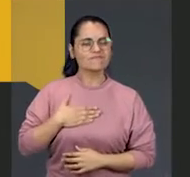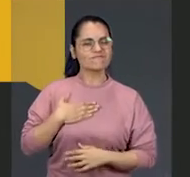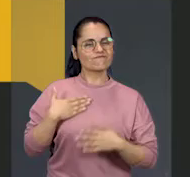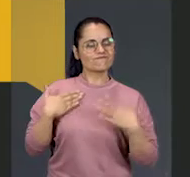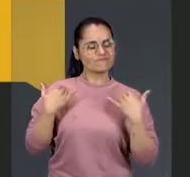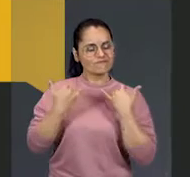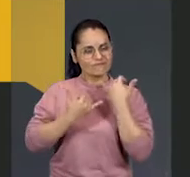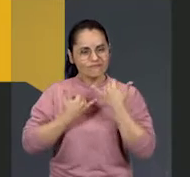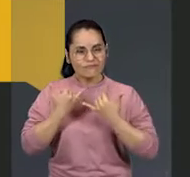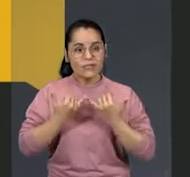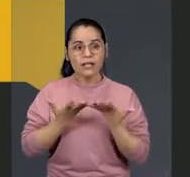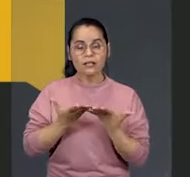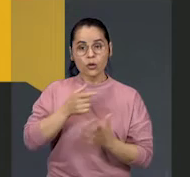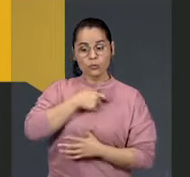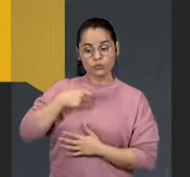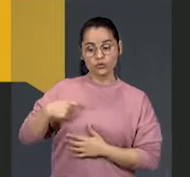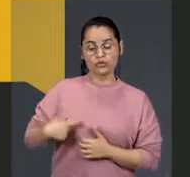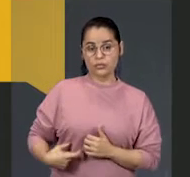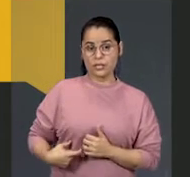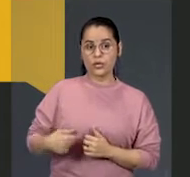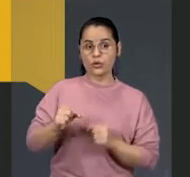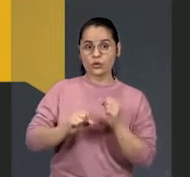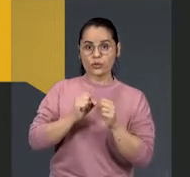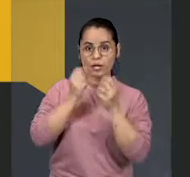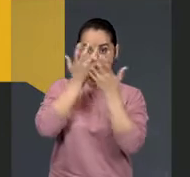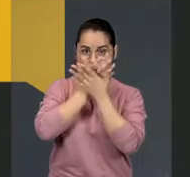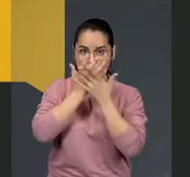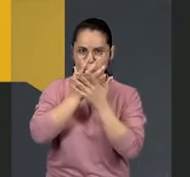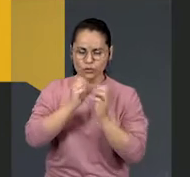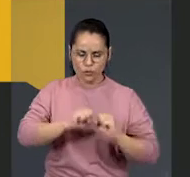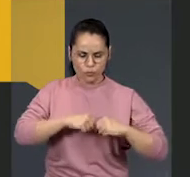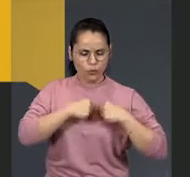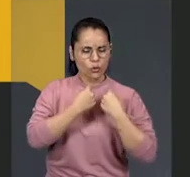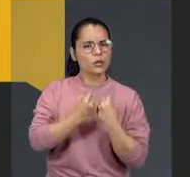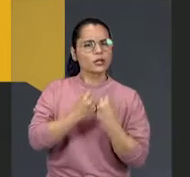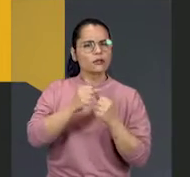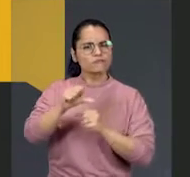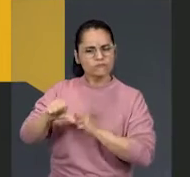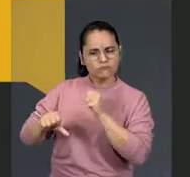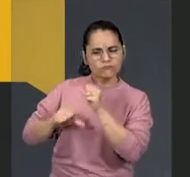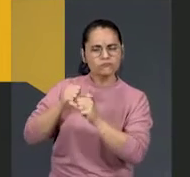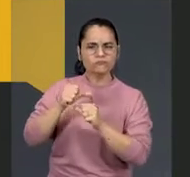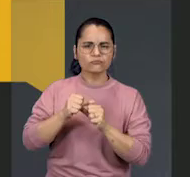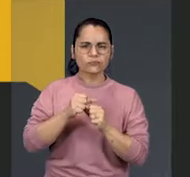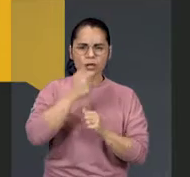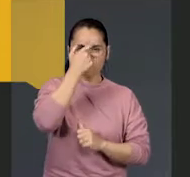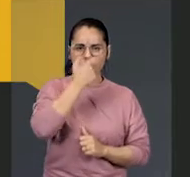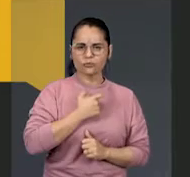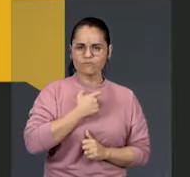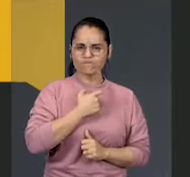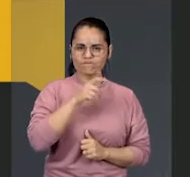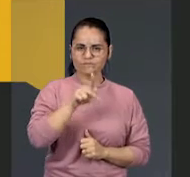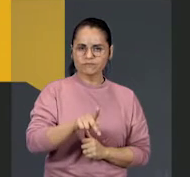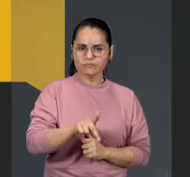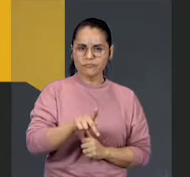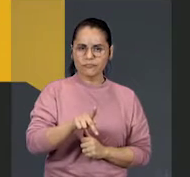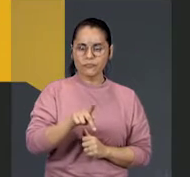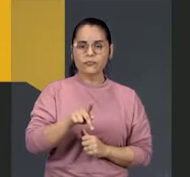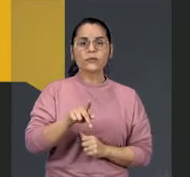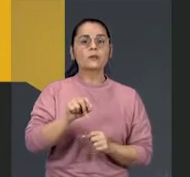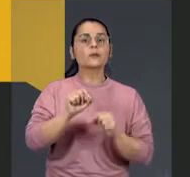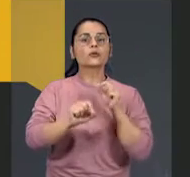os chineses, a música tinha o poder de alterar o caráter das pessoas. Servia para disciplinar